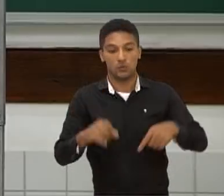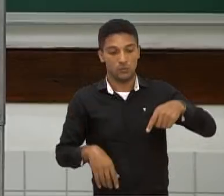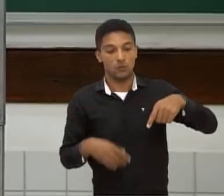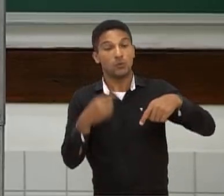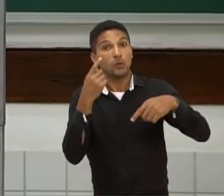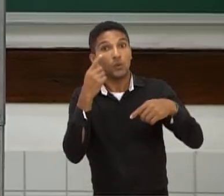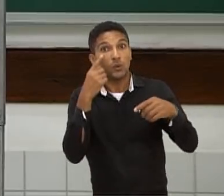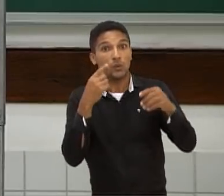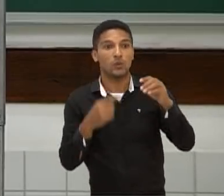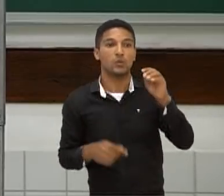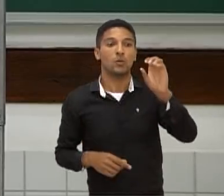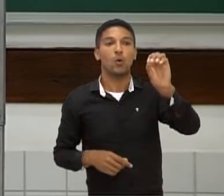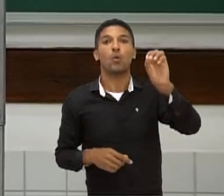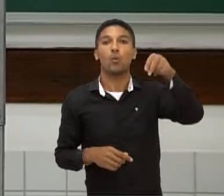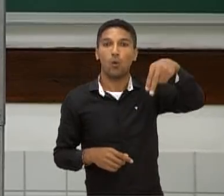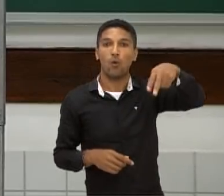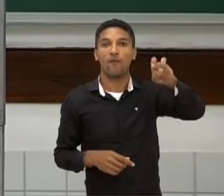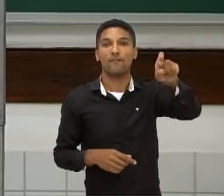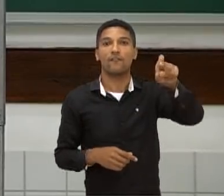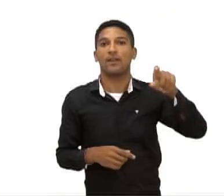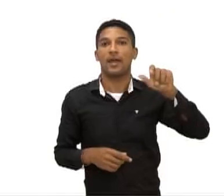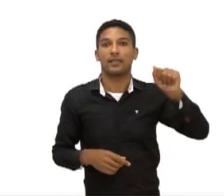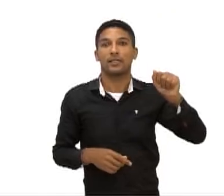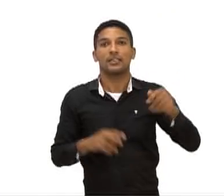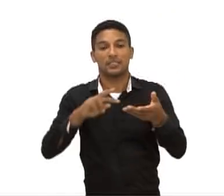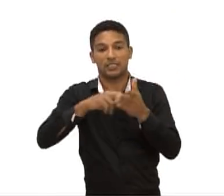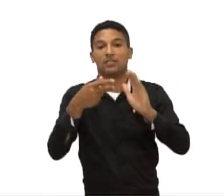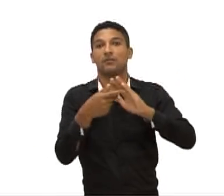Convexa, beleza? Então, tempinho para vocês.